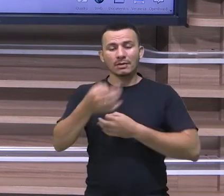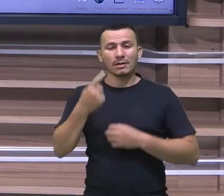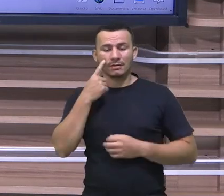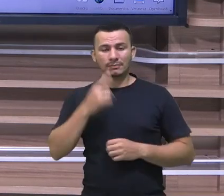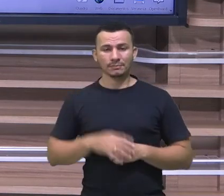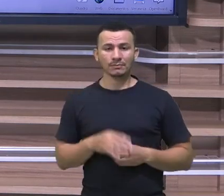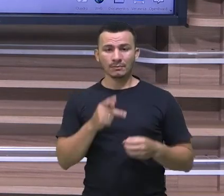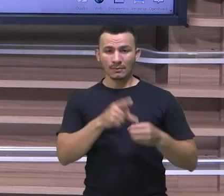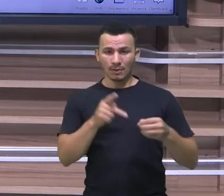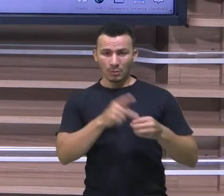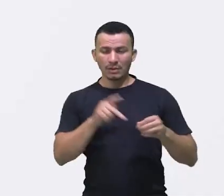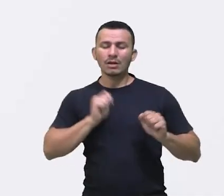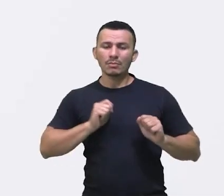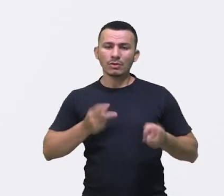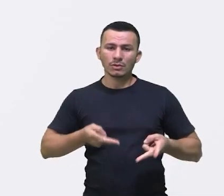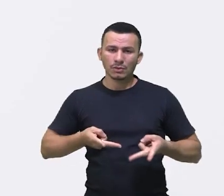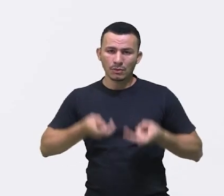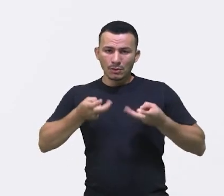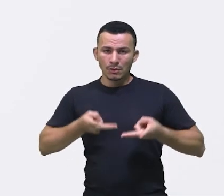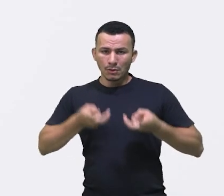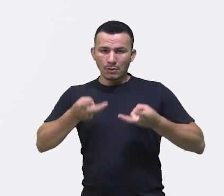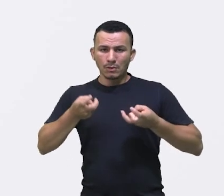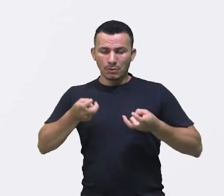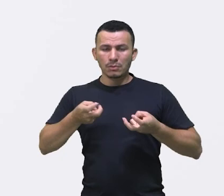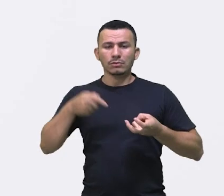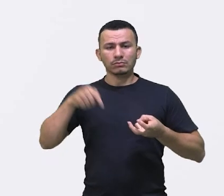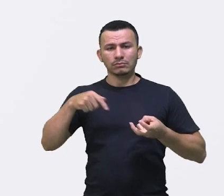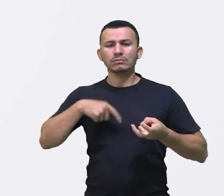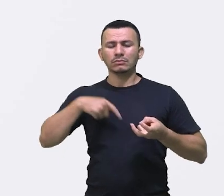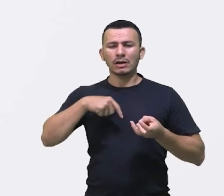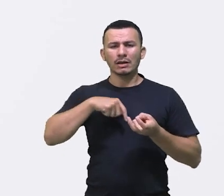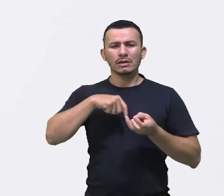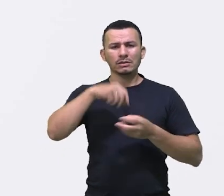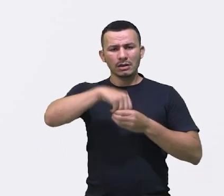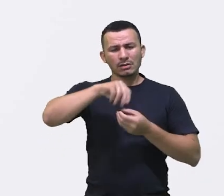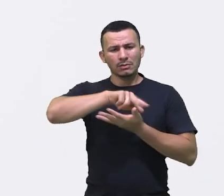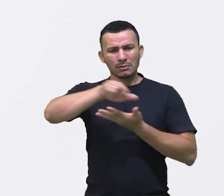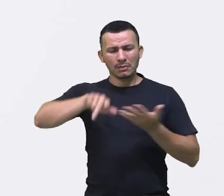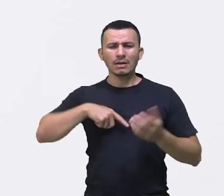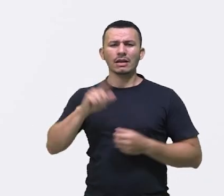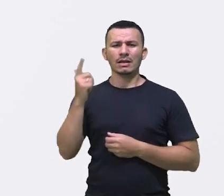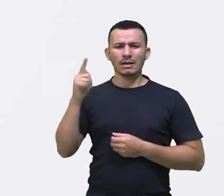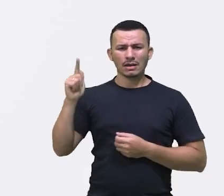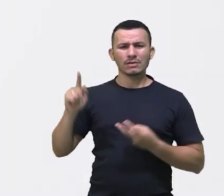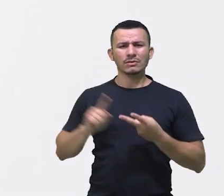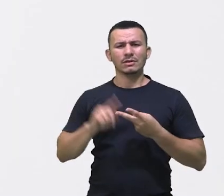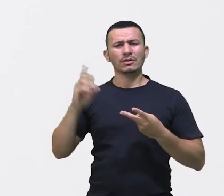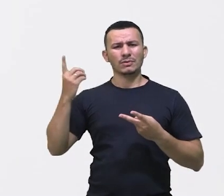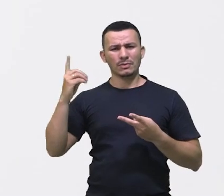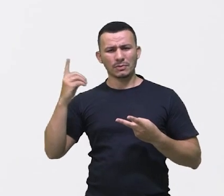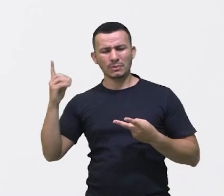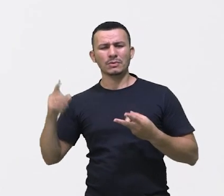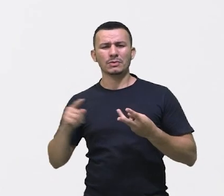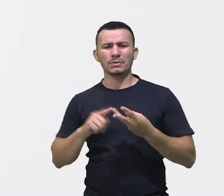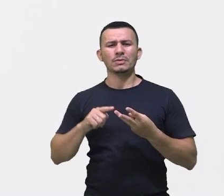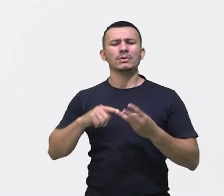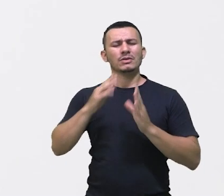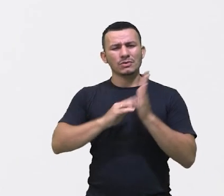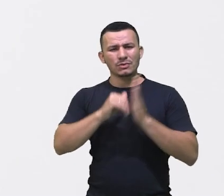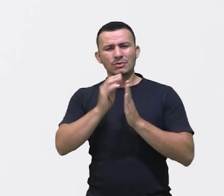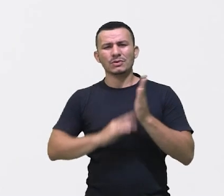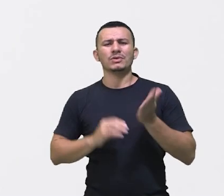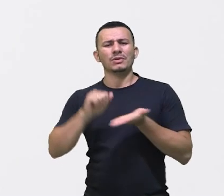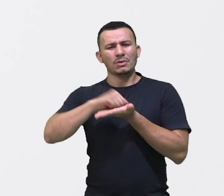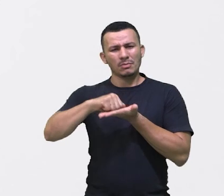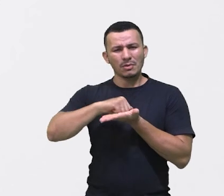petróleo, após ser extraído e refinado, gera vários produtos, como gasolina, óleo diesel, fertilizantes, tintas,